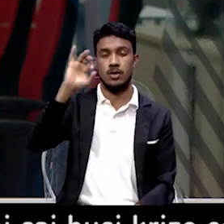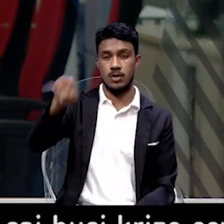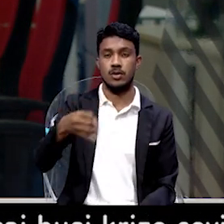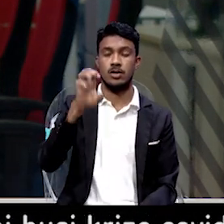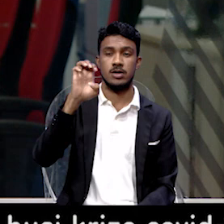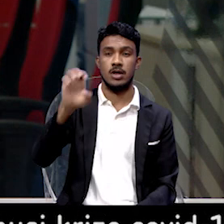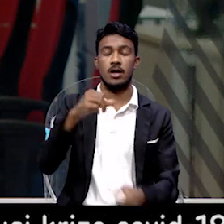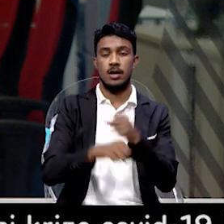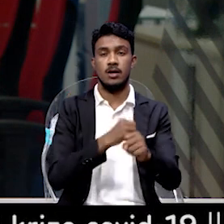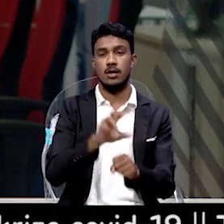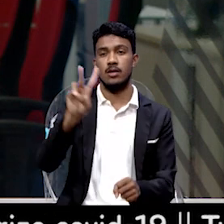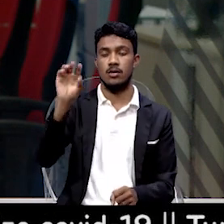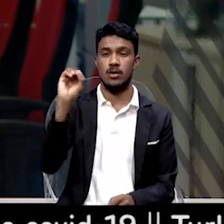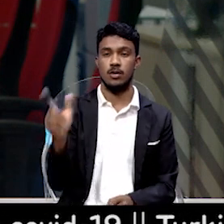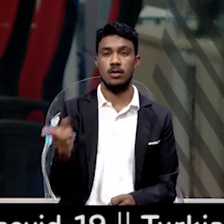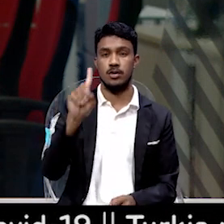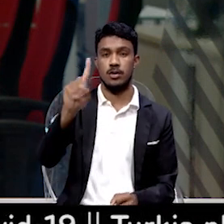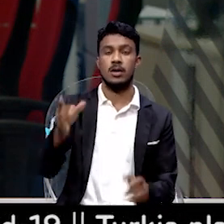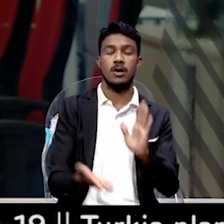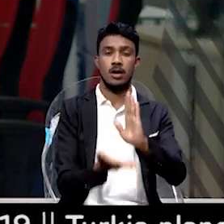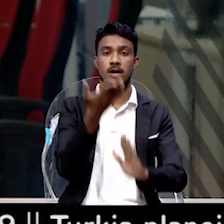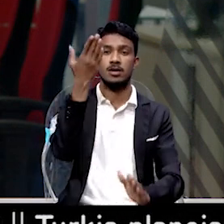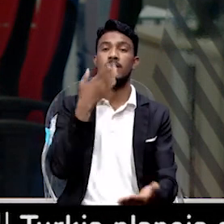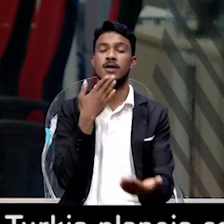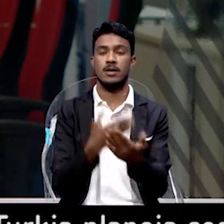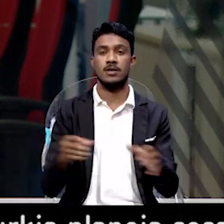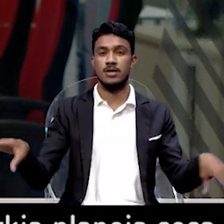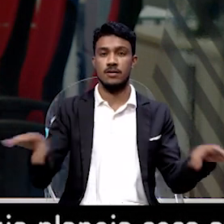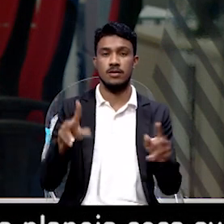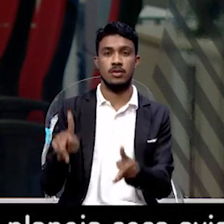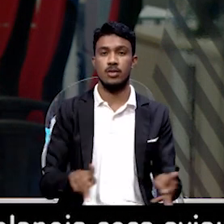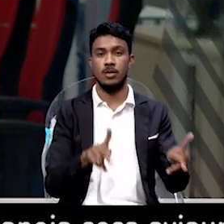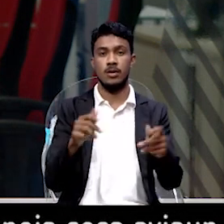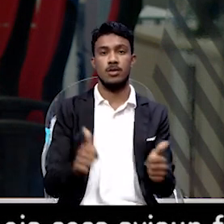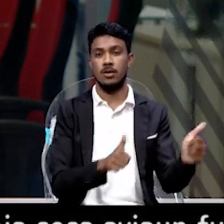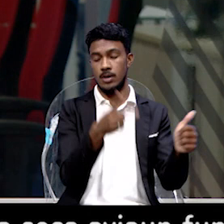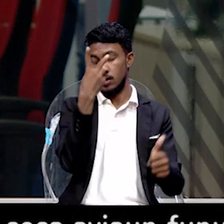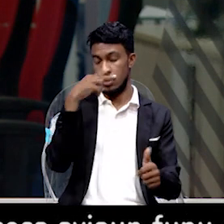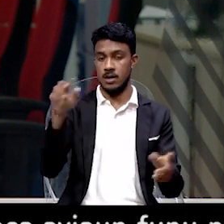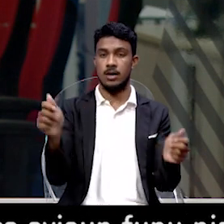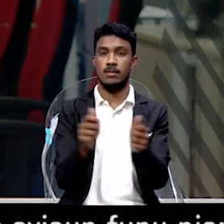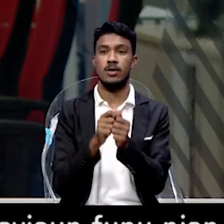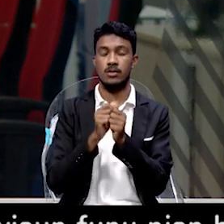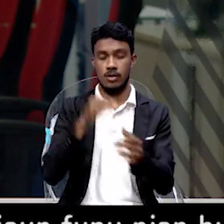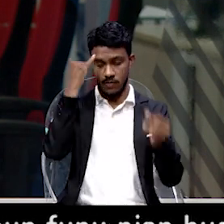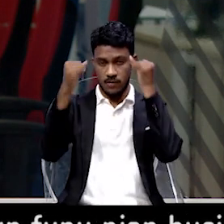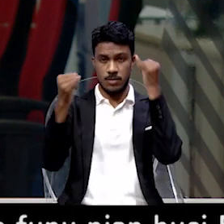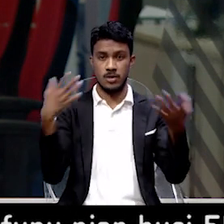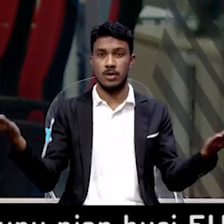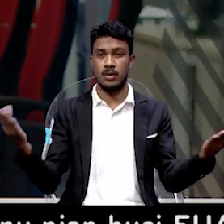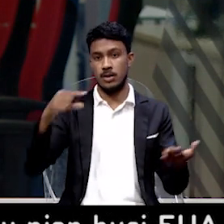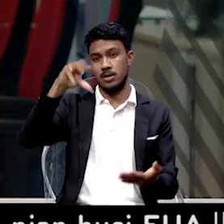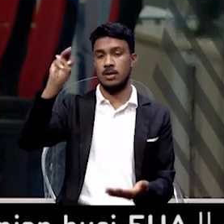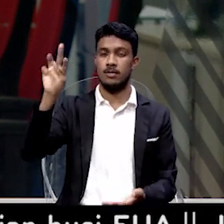ruaresim ida, onde há sai qualidade de prestação de serviço público. Turmai, acompanha a pacote de informação na